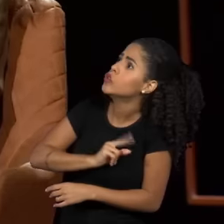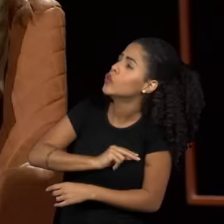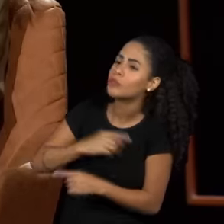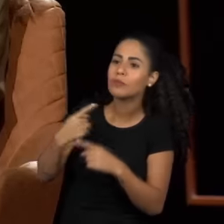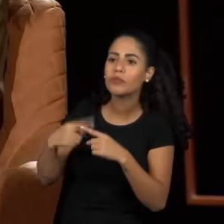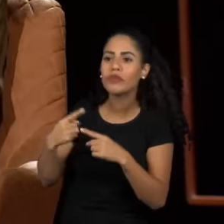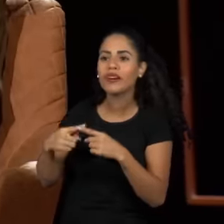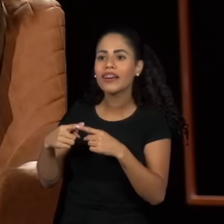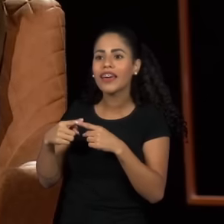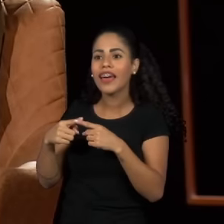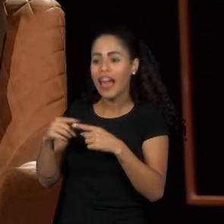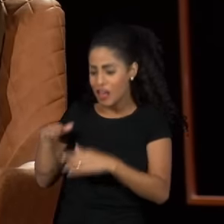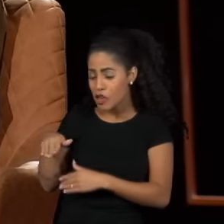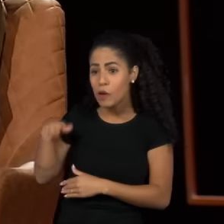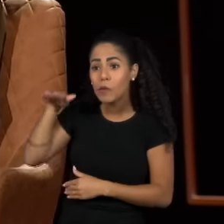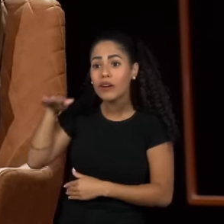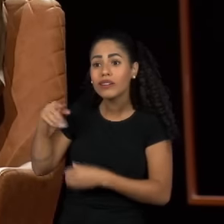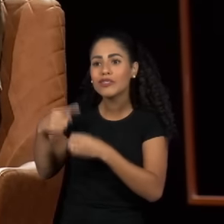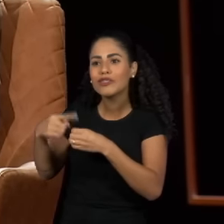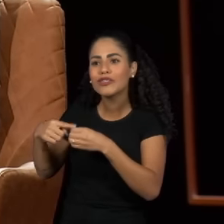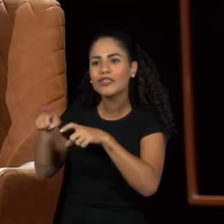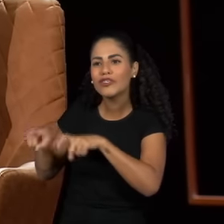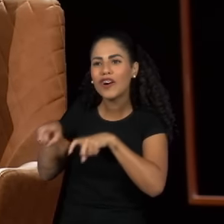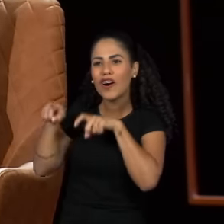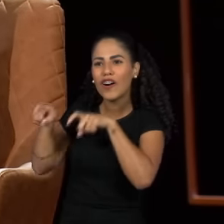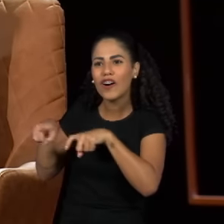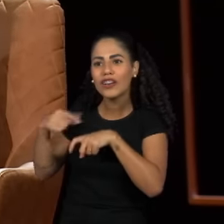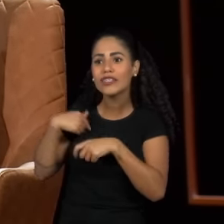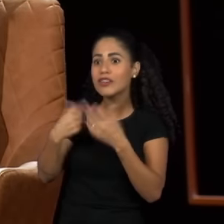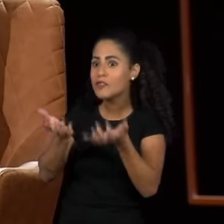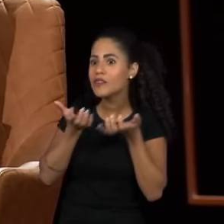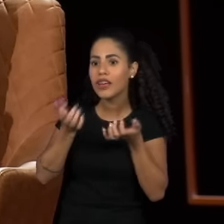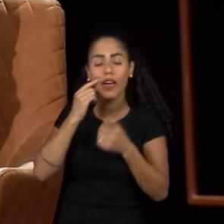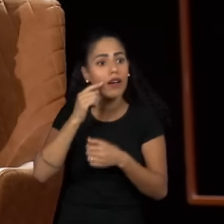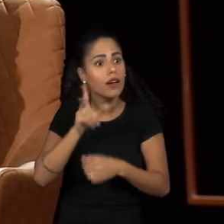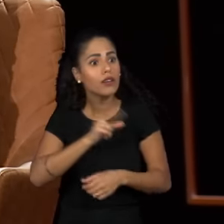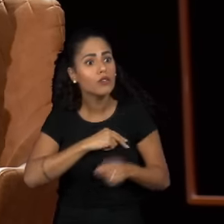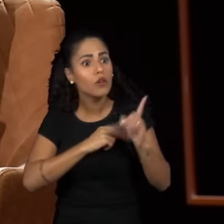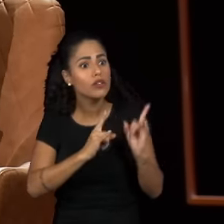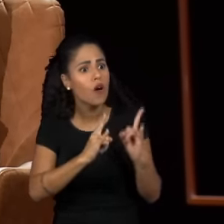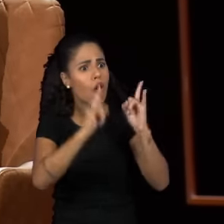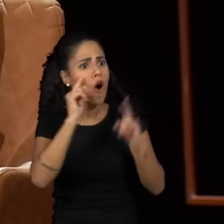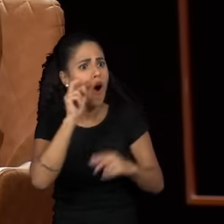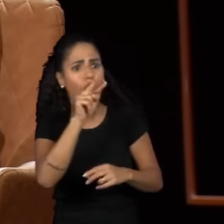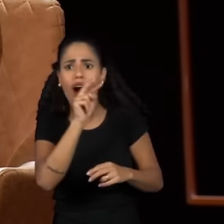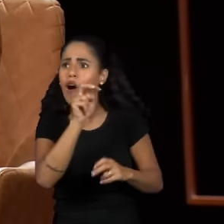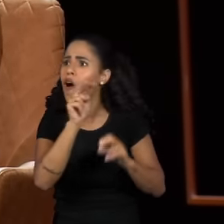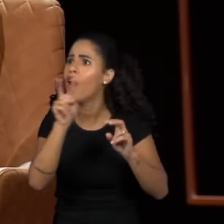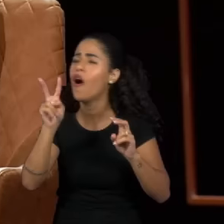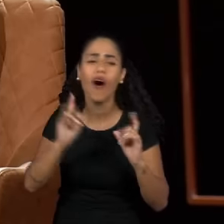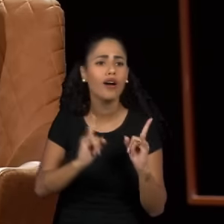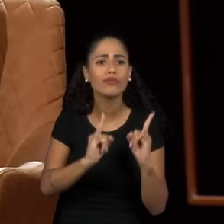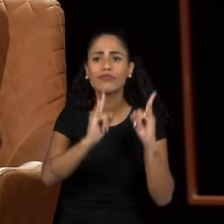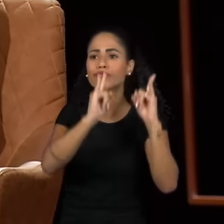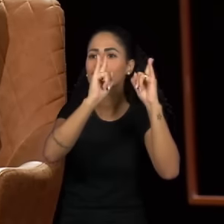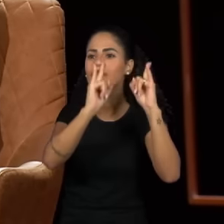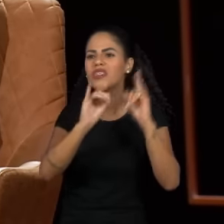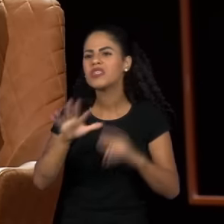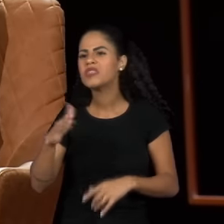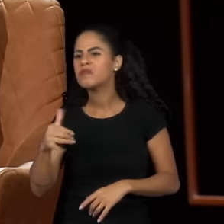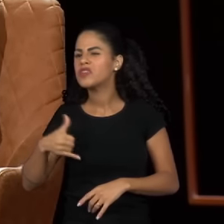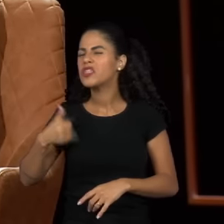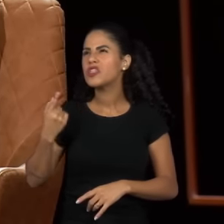para aquilo e falava, eu vou vir para cá, eu vou vir para cá. E eu tinha isso na minha cabeça. Eu devia ter uns 18 anos ali,